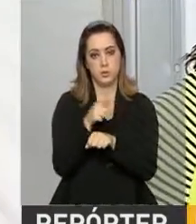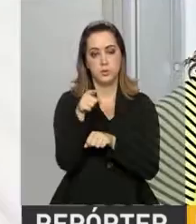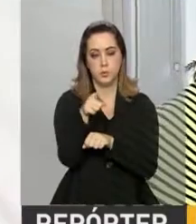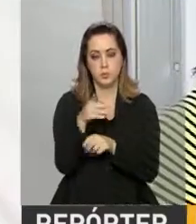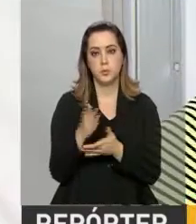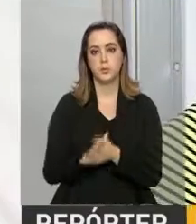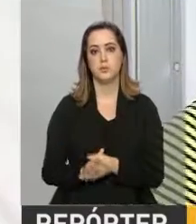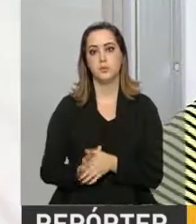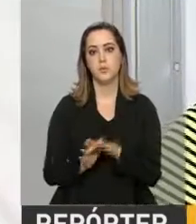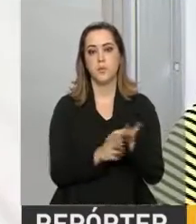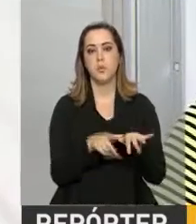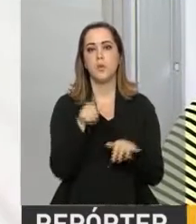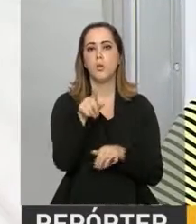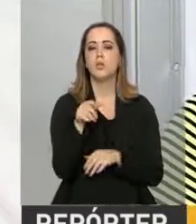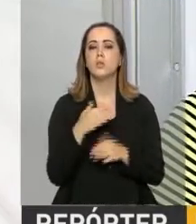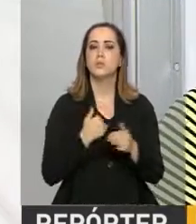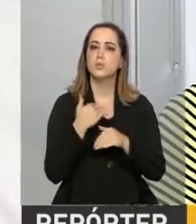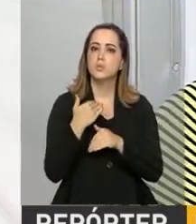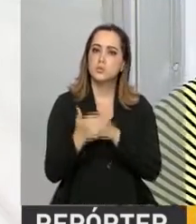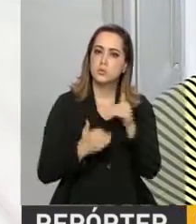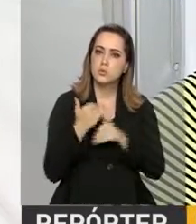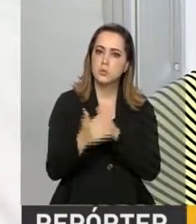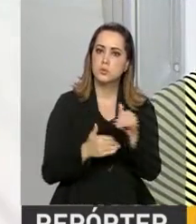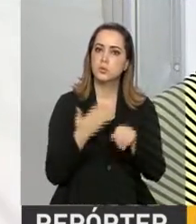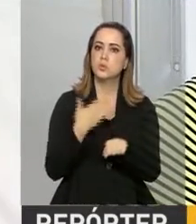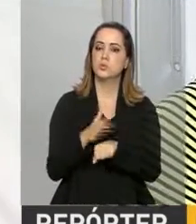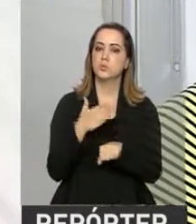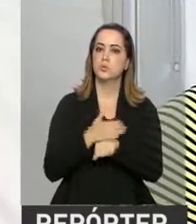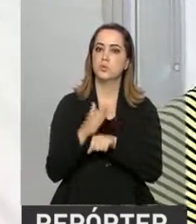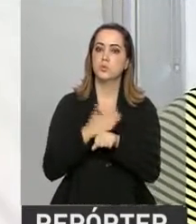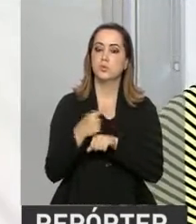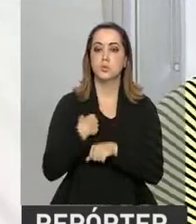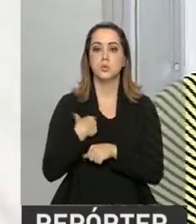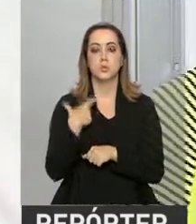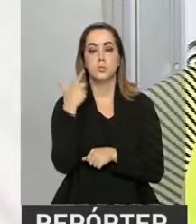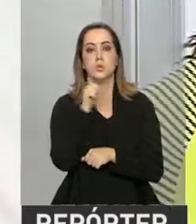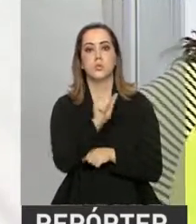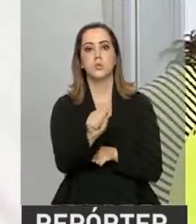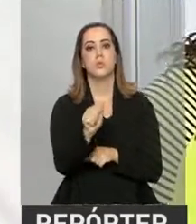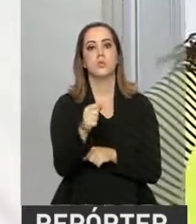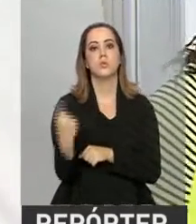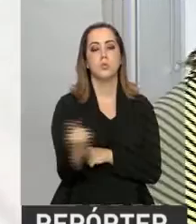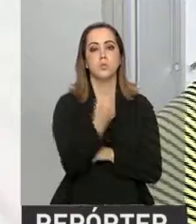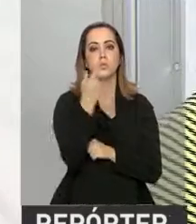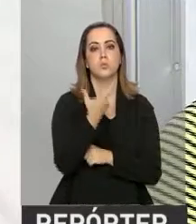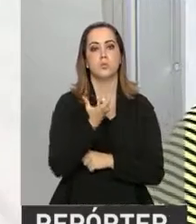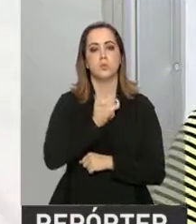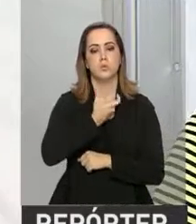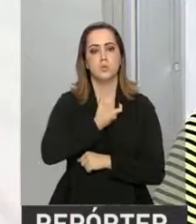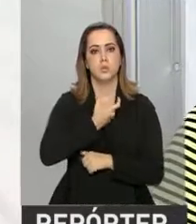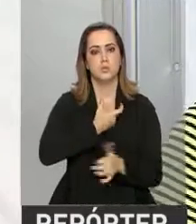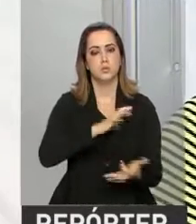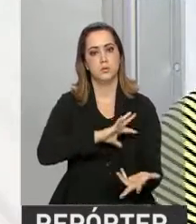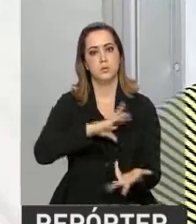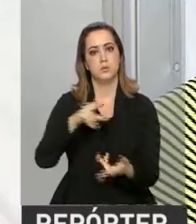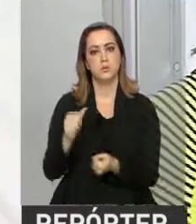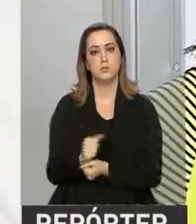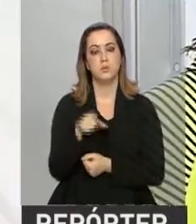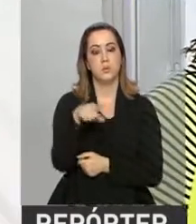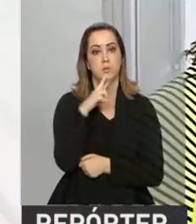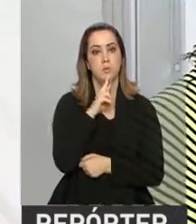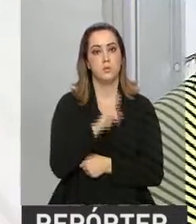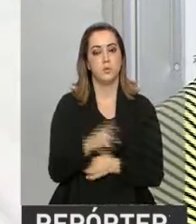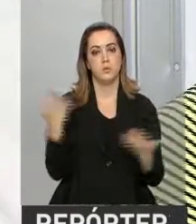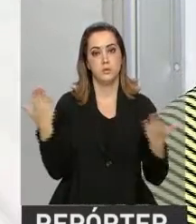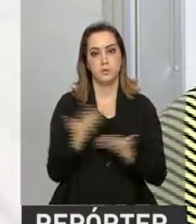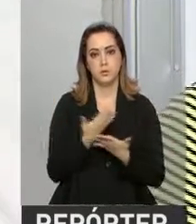melhorar resultados. Eu tenho o objetivo de conseguir ano que vem pegar a medalha no Mundial, com esse resultado agora